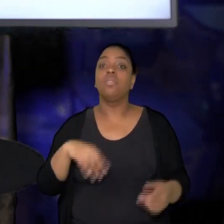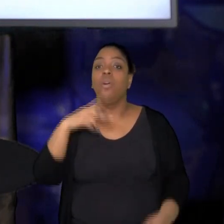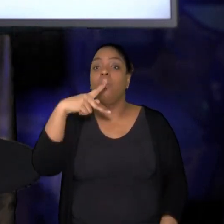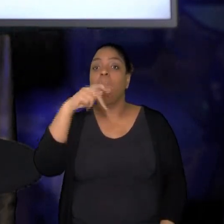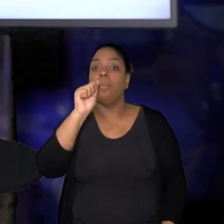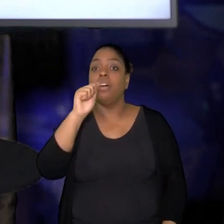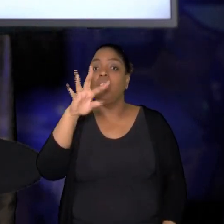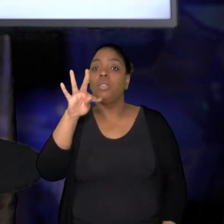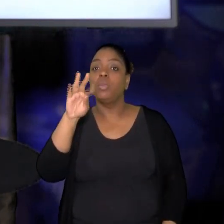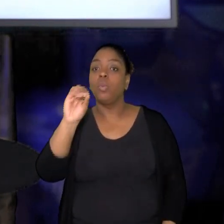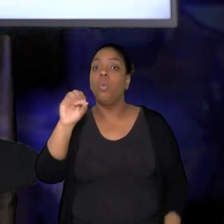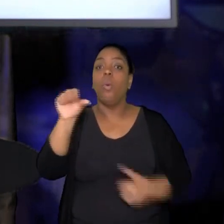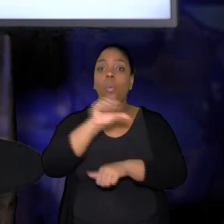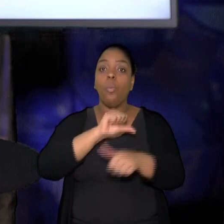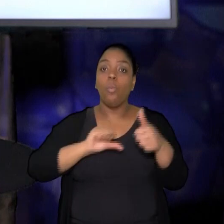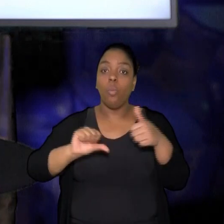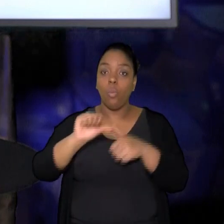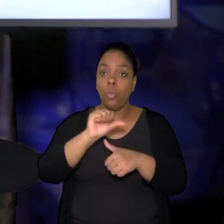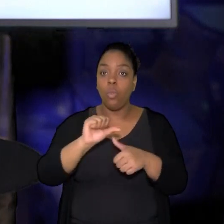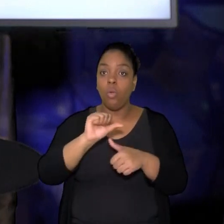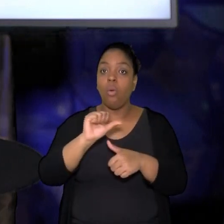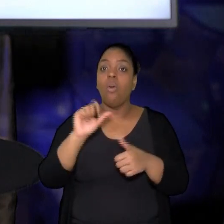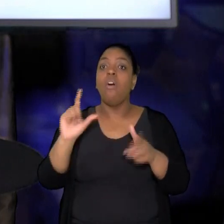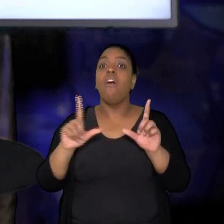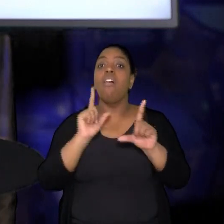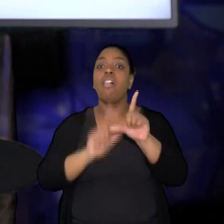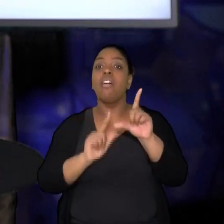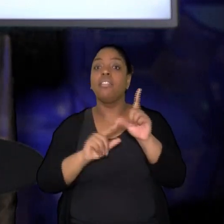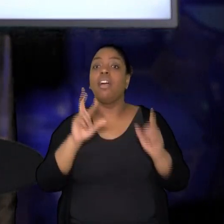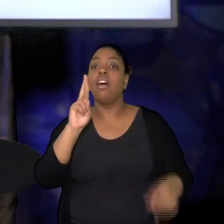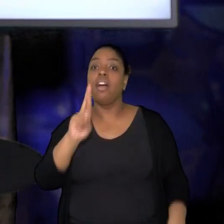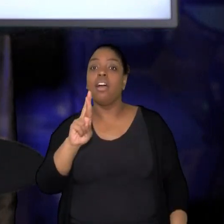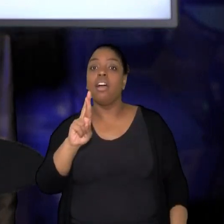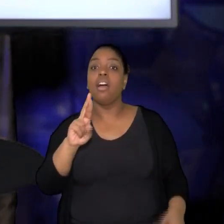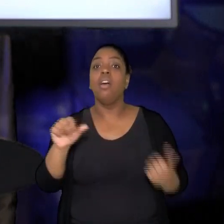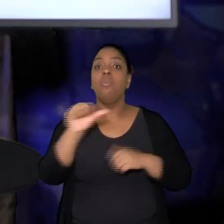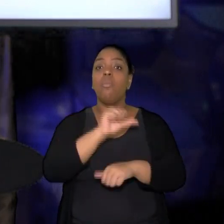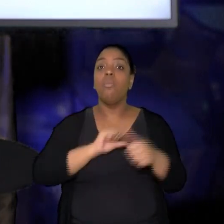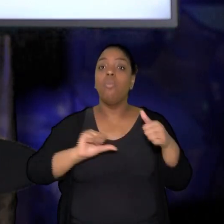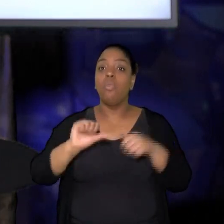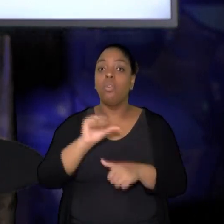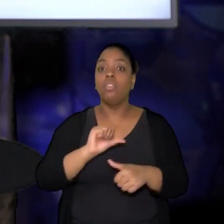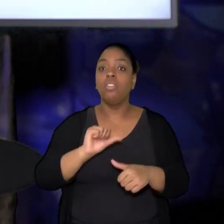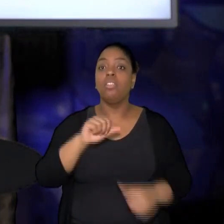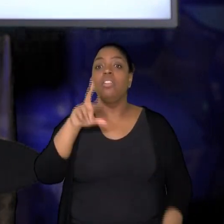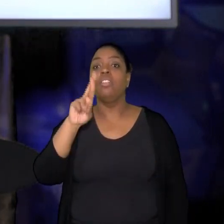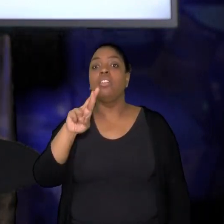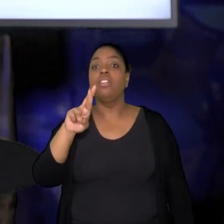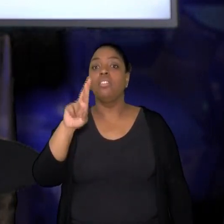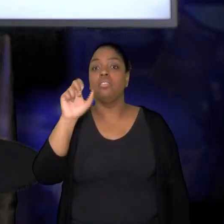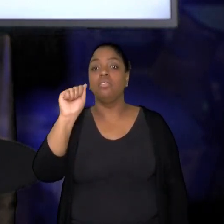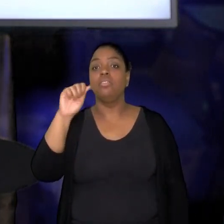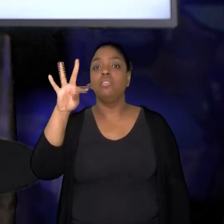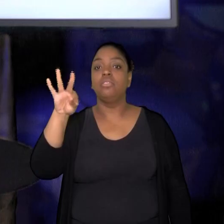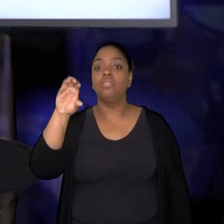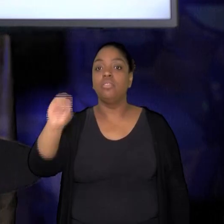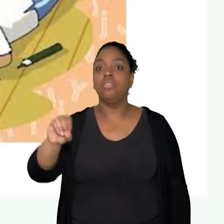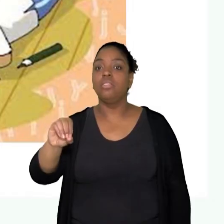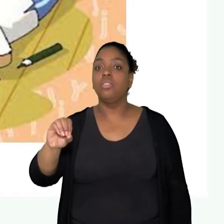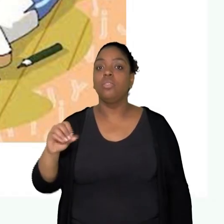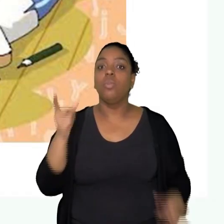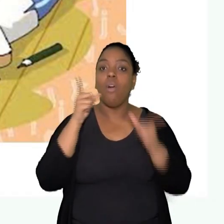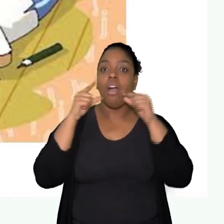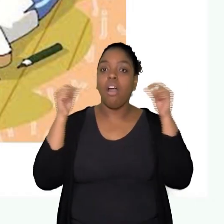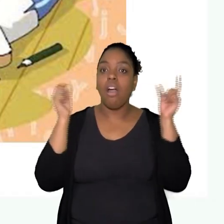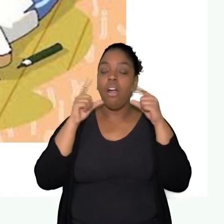a letrinha P foi trocada por R e se tornou outro animal, rato.